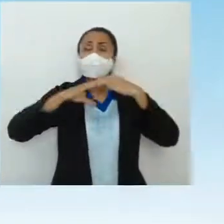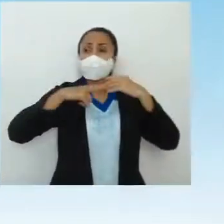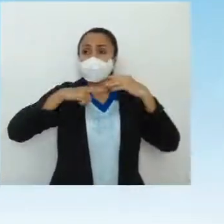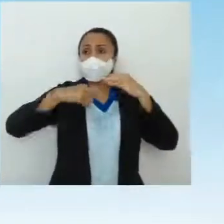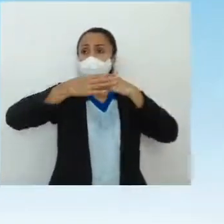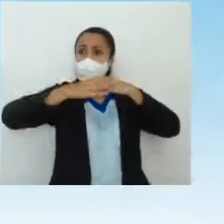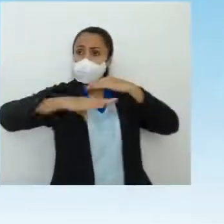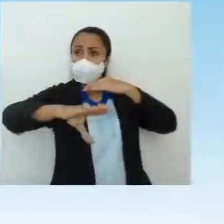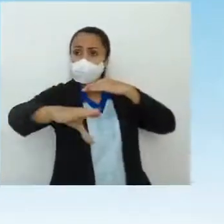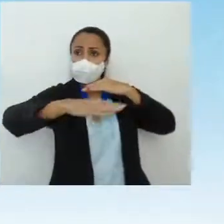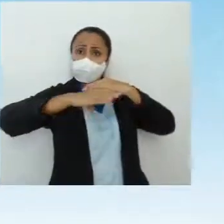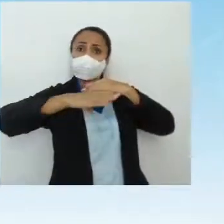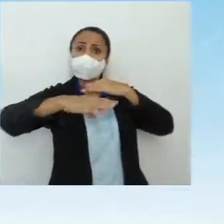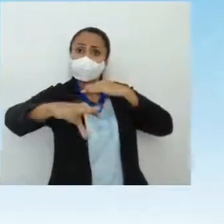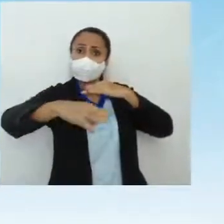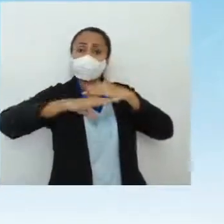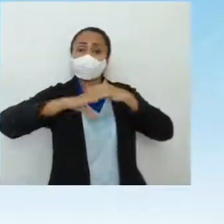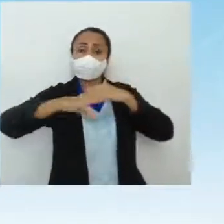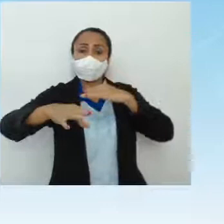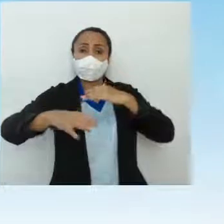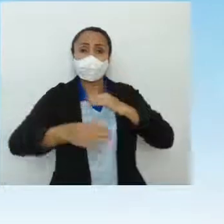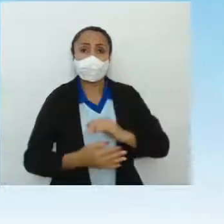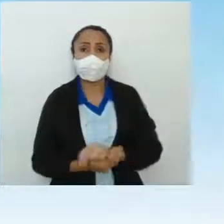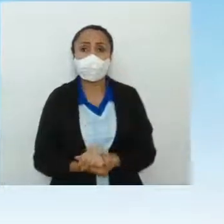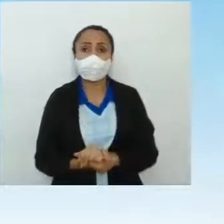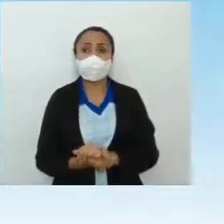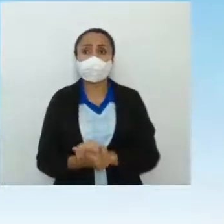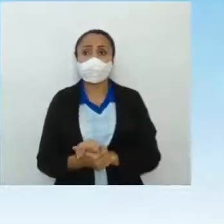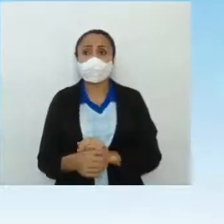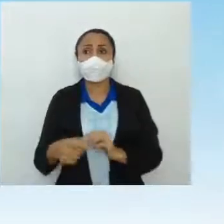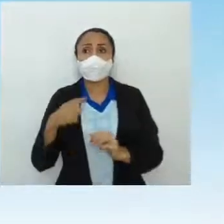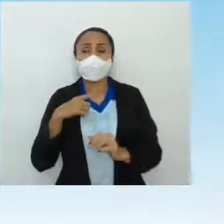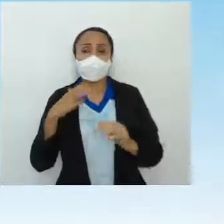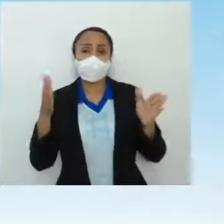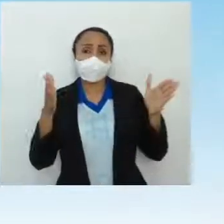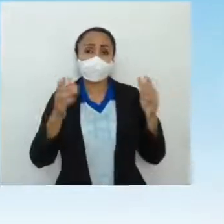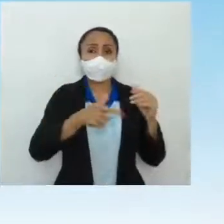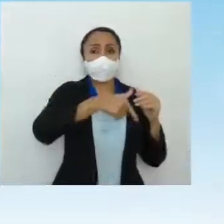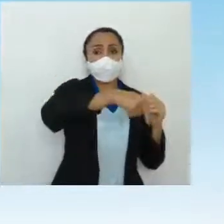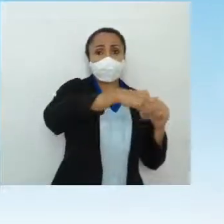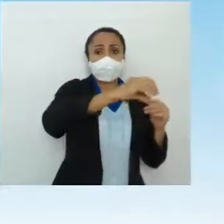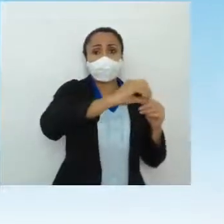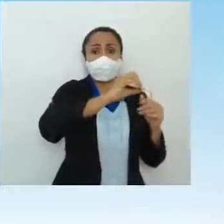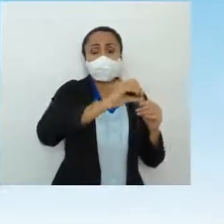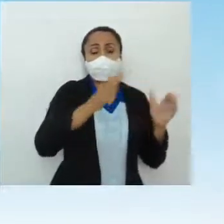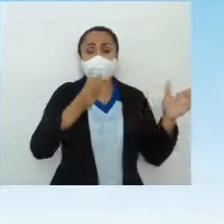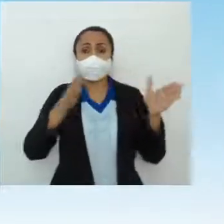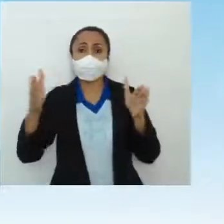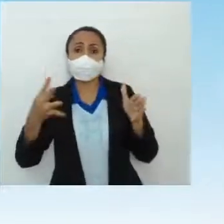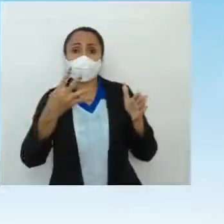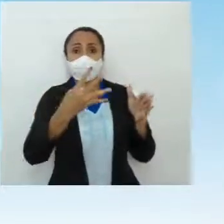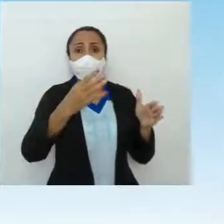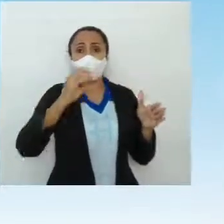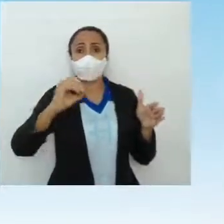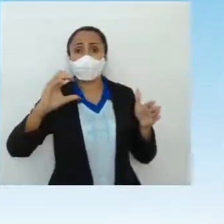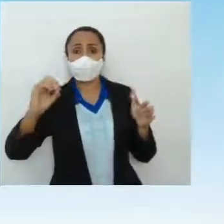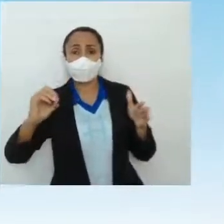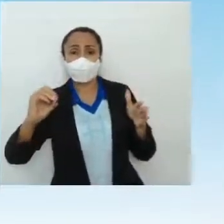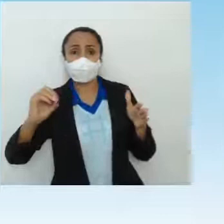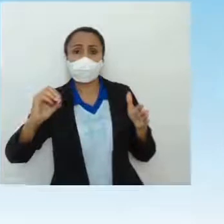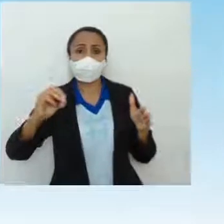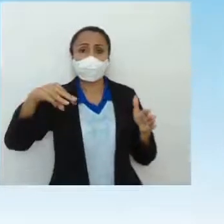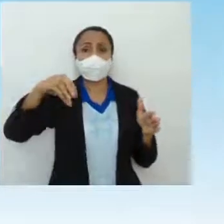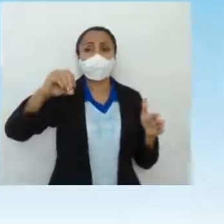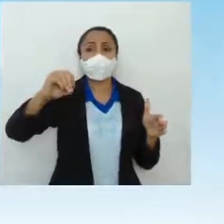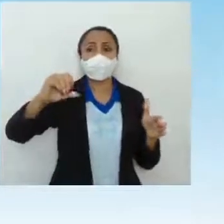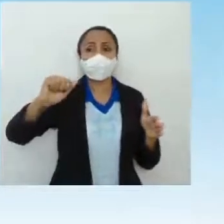falando sobre ondas, sobre essas radiações, que está entre 700 a 400 nanômetros. Esses